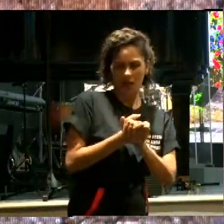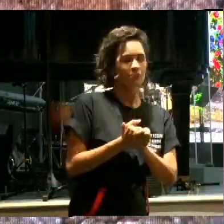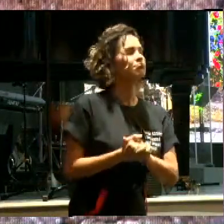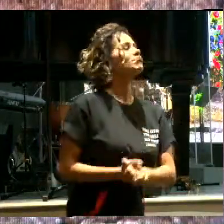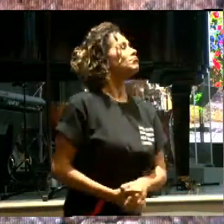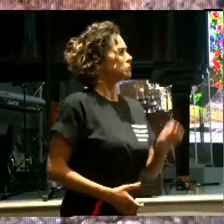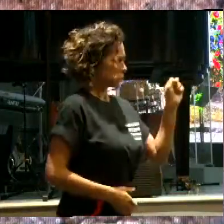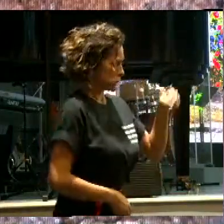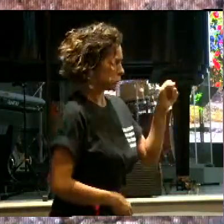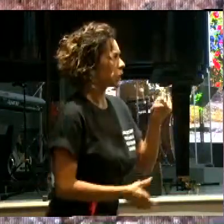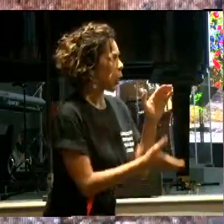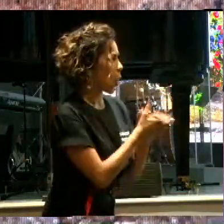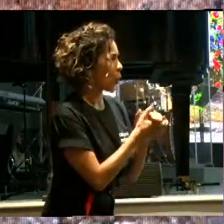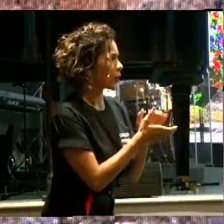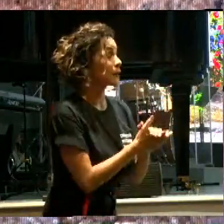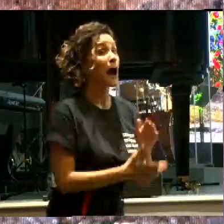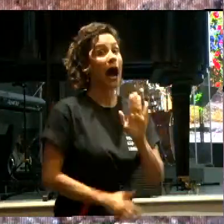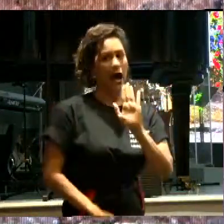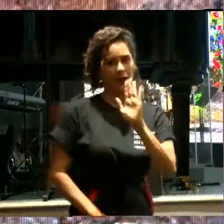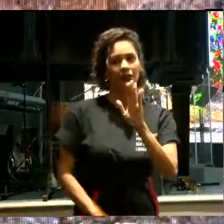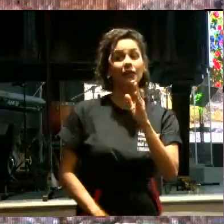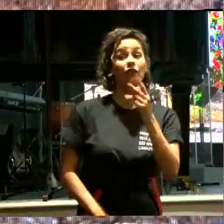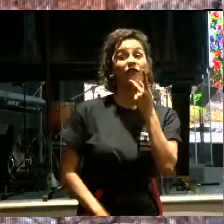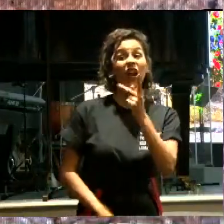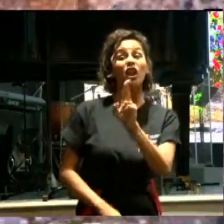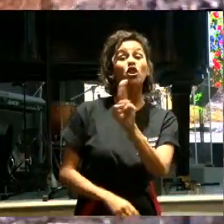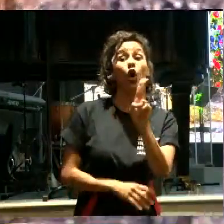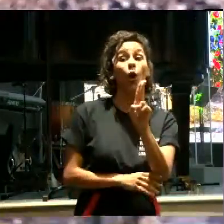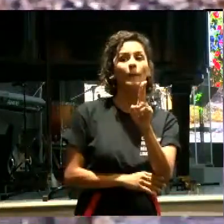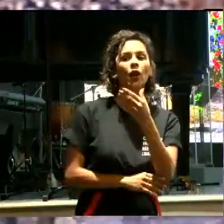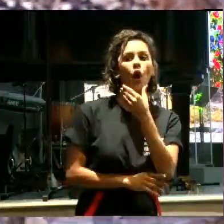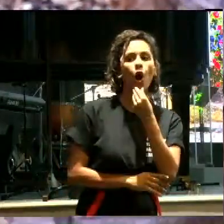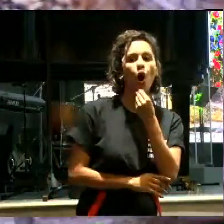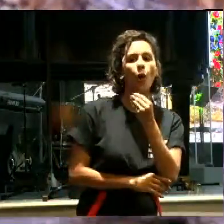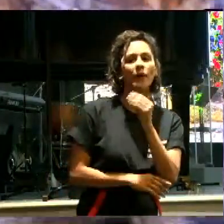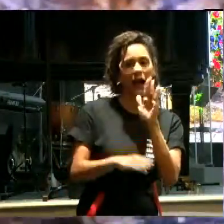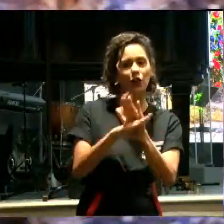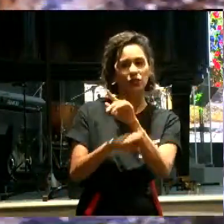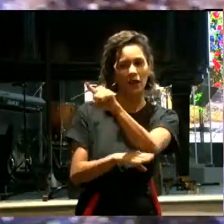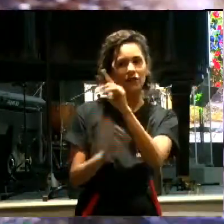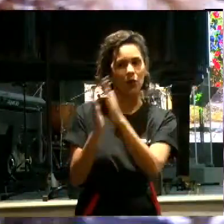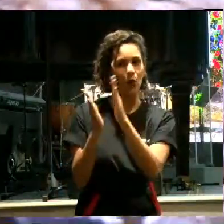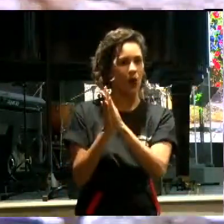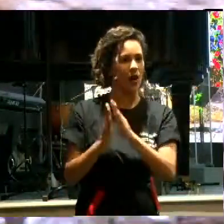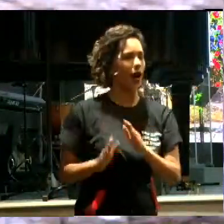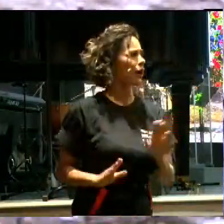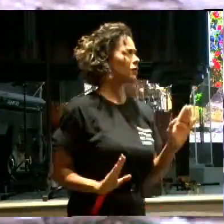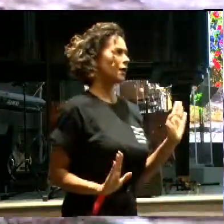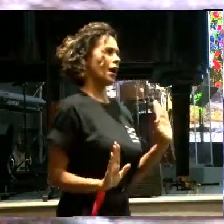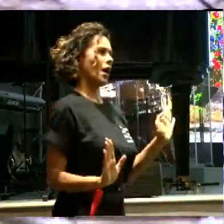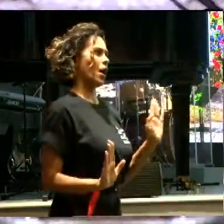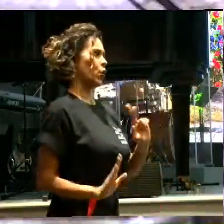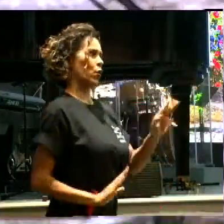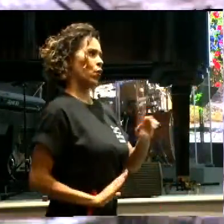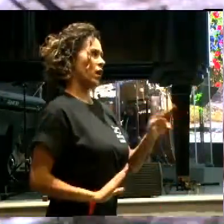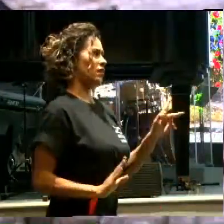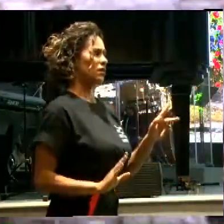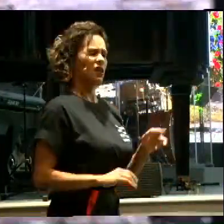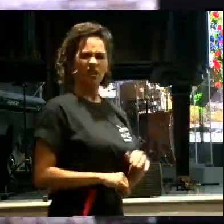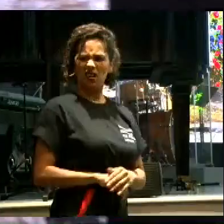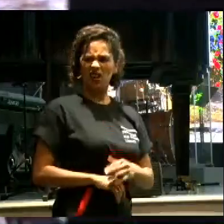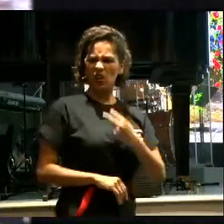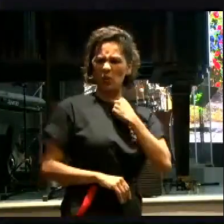facilitar. E ela falou assim, não, não é assim não. Aí eu falei assim, ah, não é não? Eu nem queria